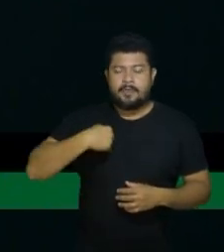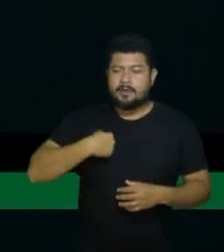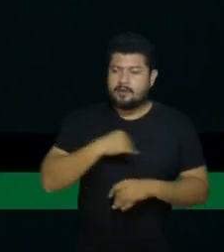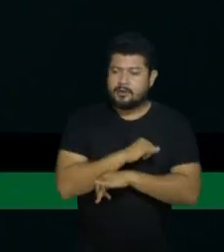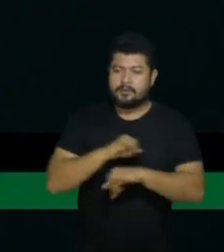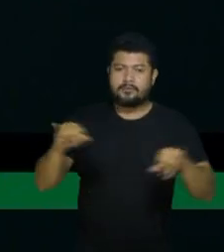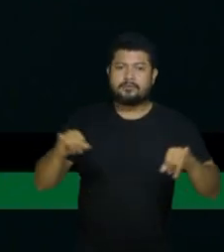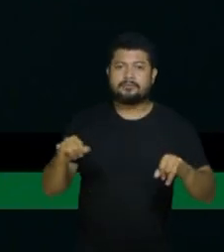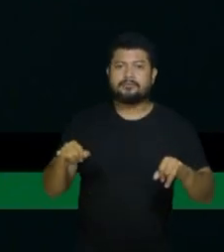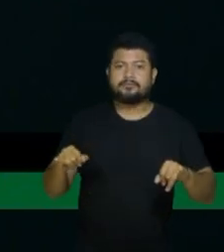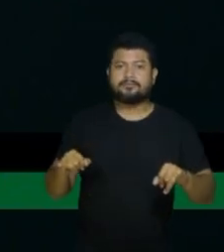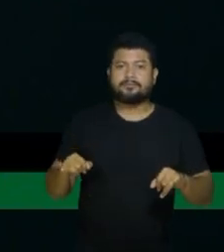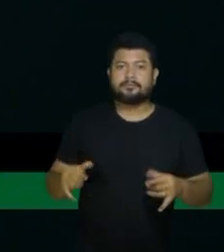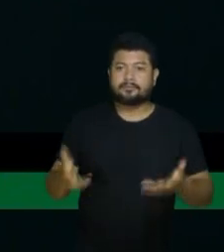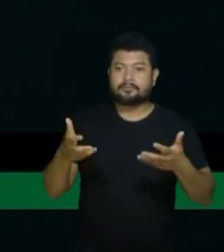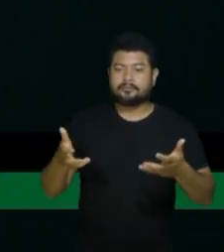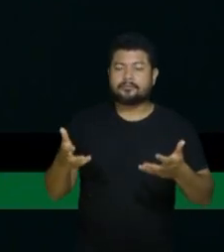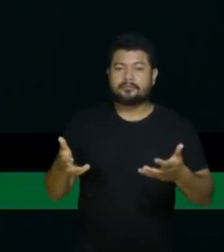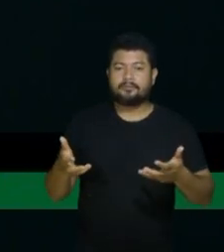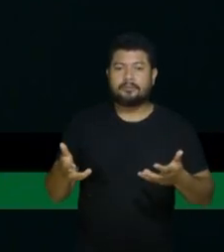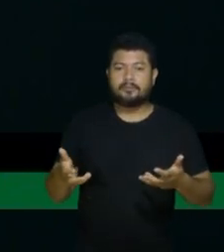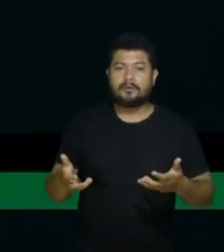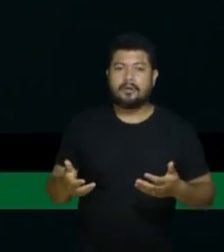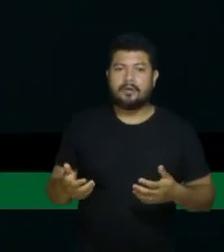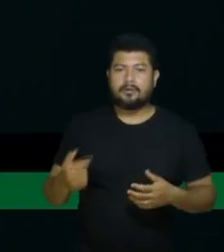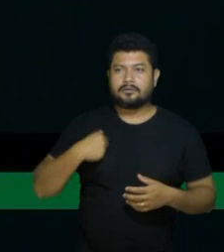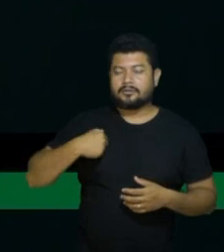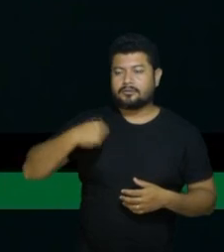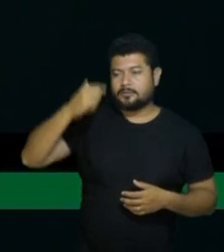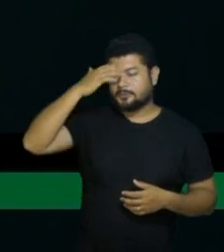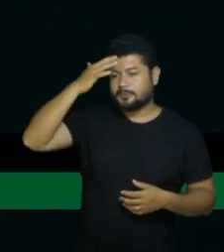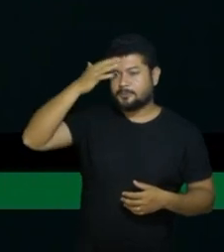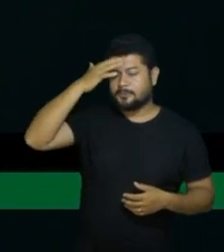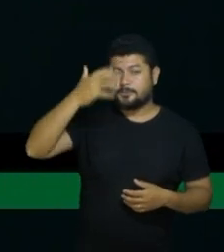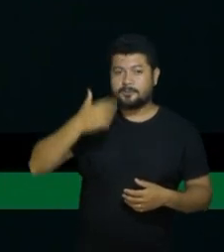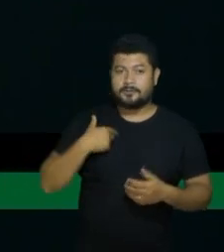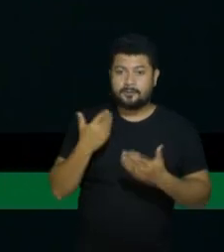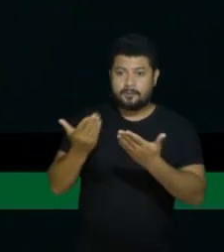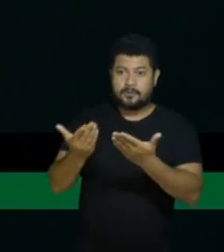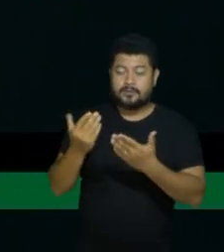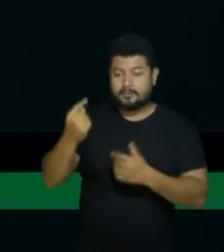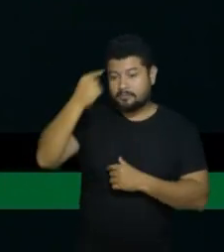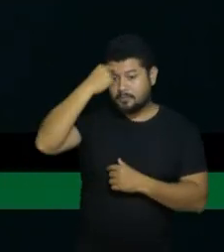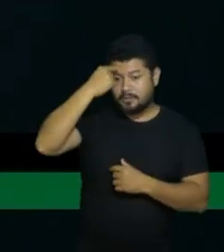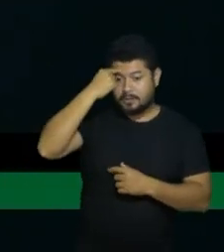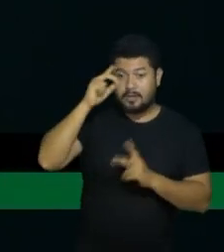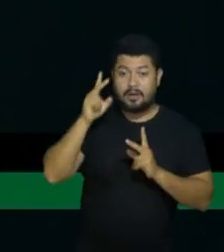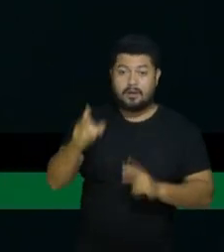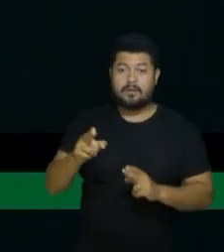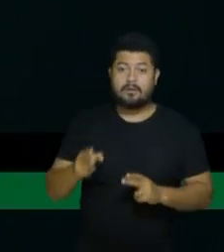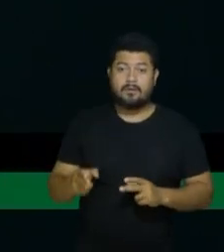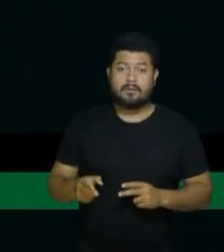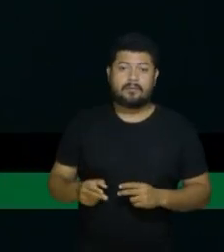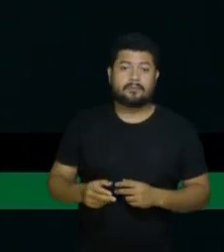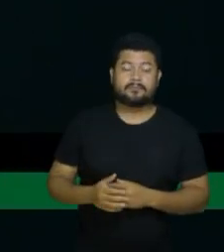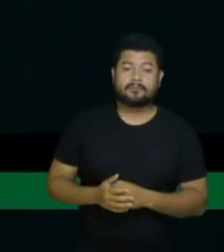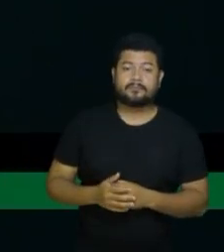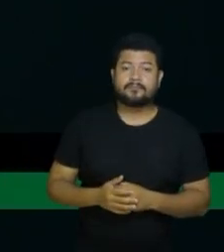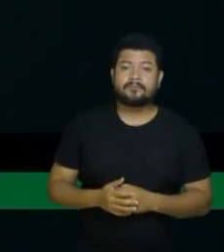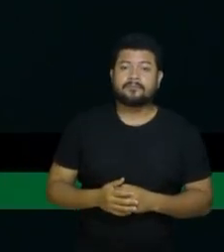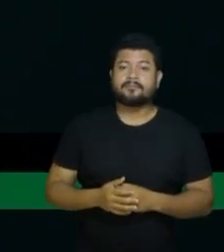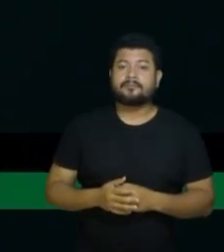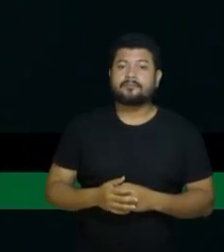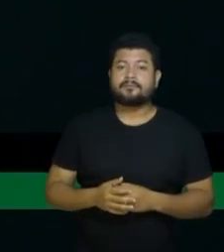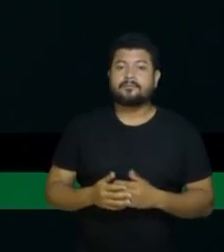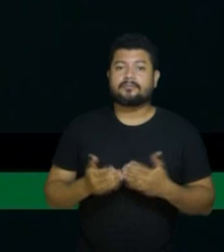me entendessem o meu pensamento e a minha forma quem usou quem vai usar quem pretende usar não